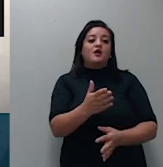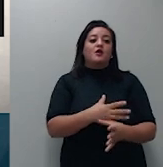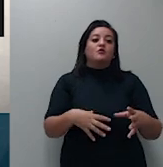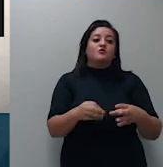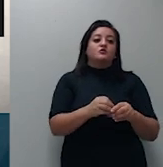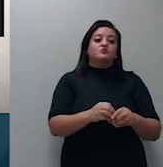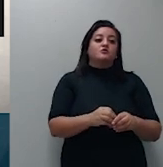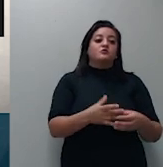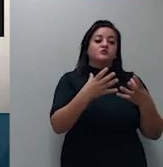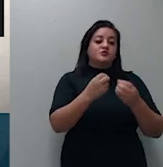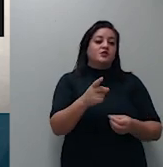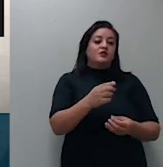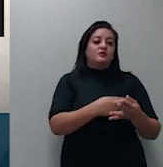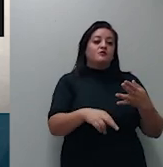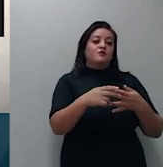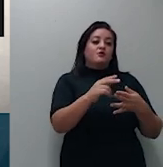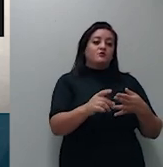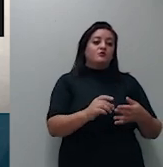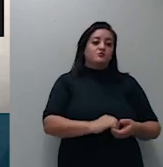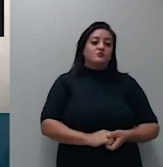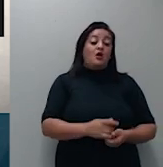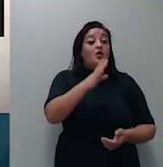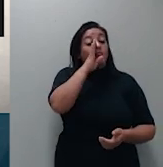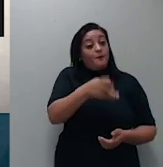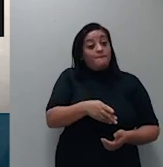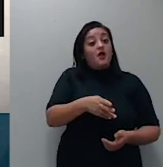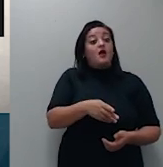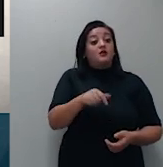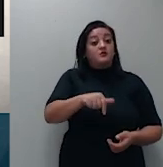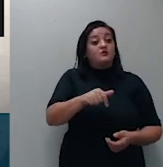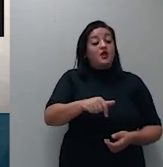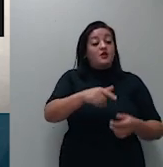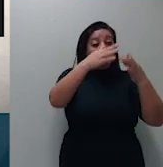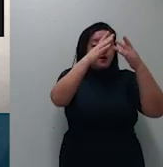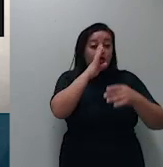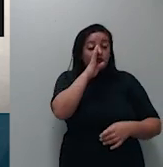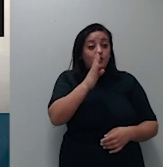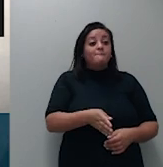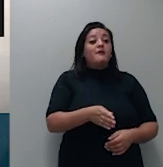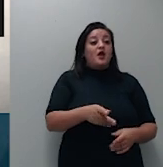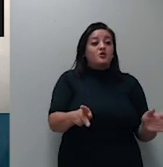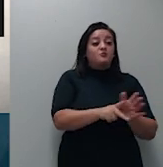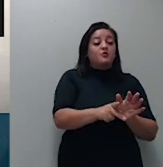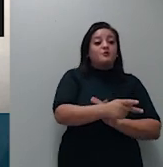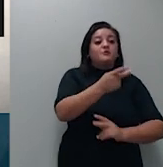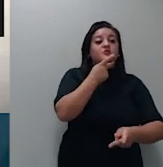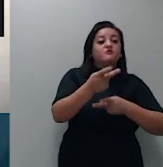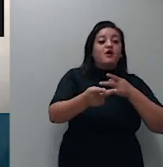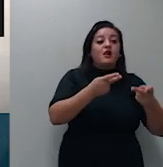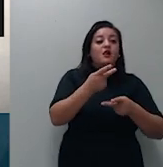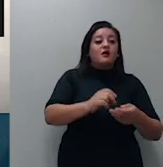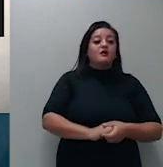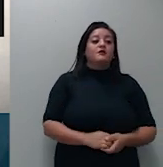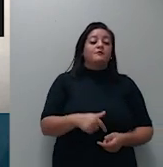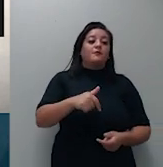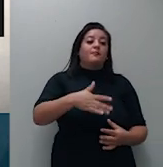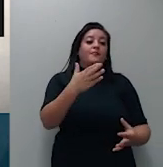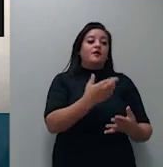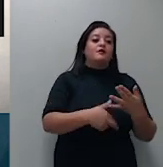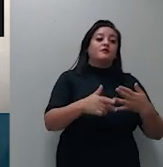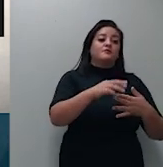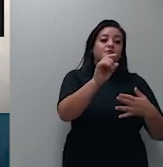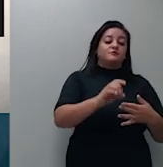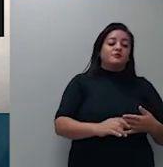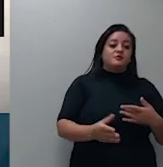também a função de negar provimento ao recurso e no mérito nesse ponto mérito propriamente dito no